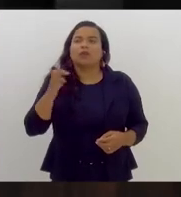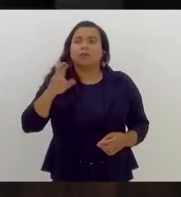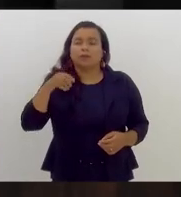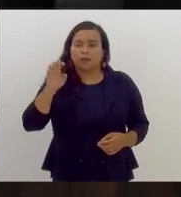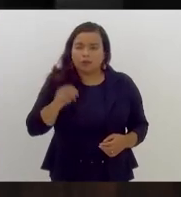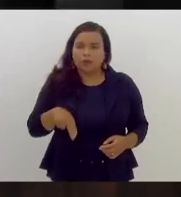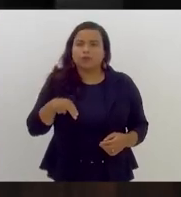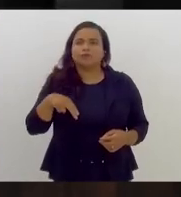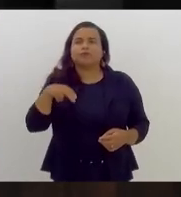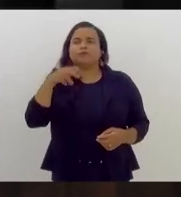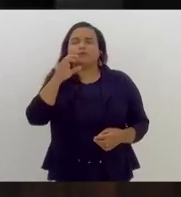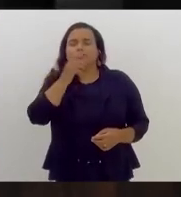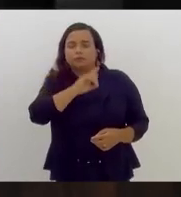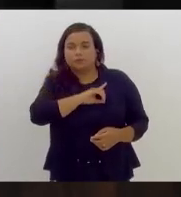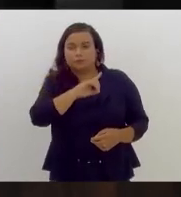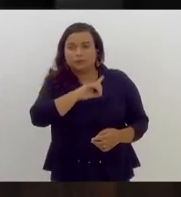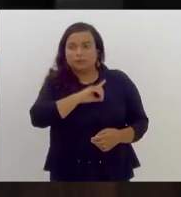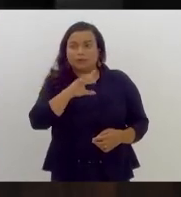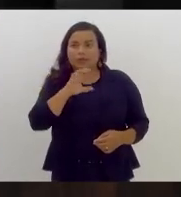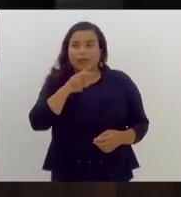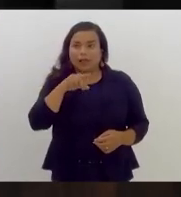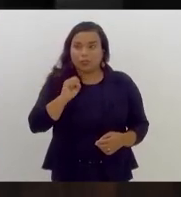deputado Delegado Carlos Augusto,